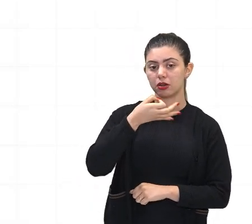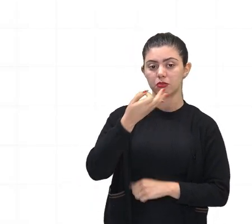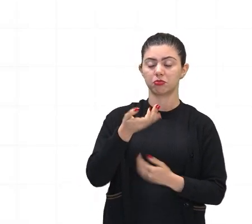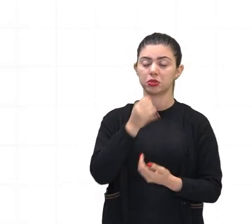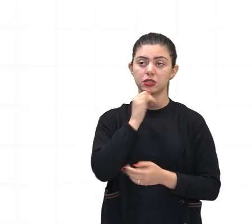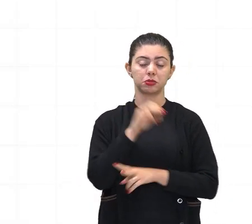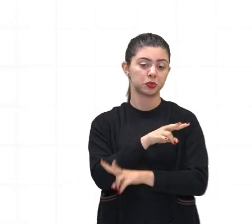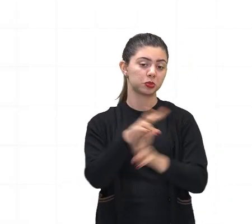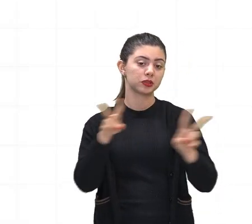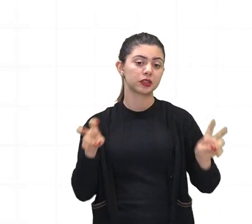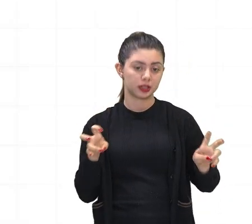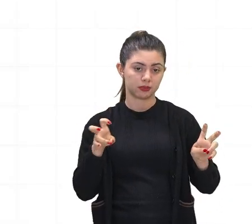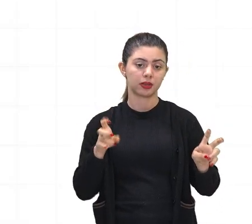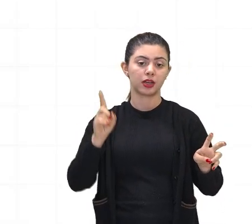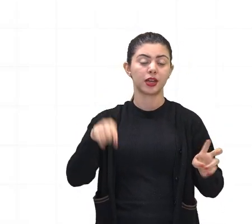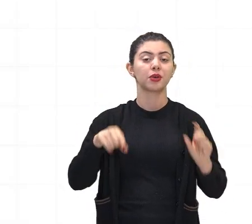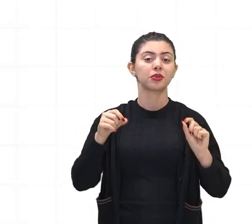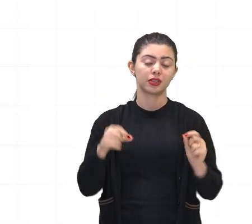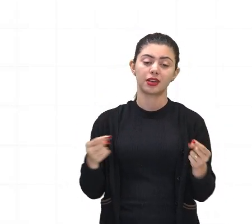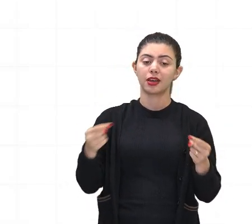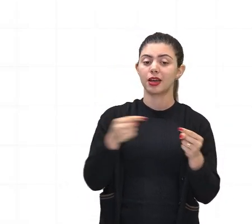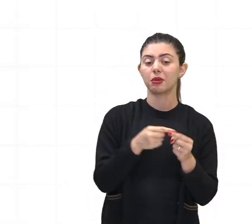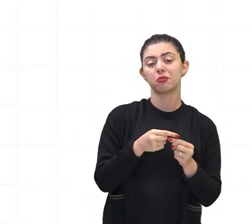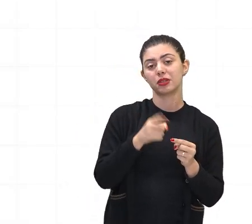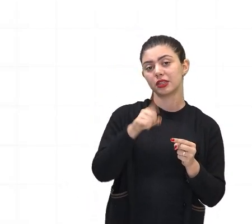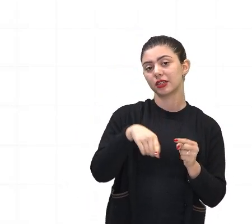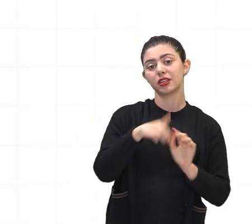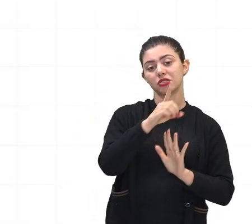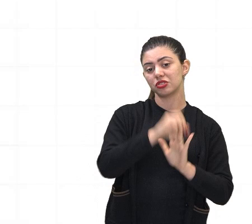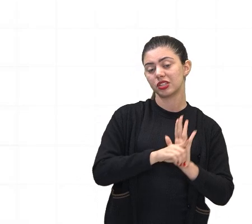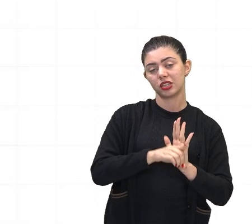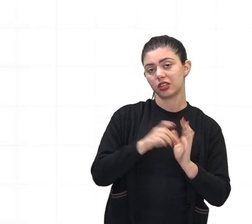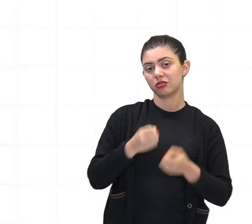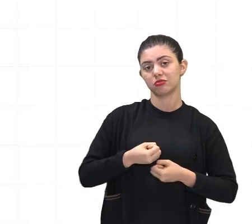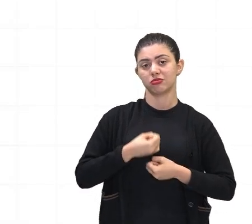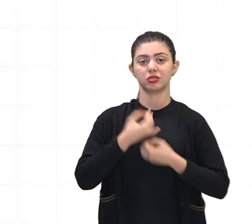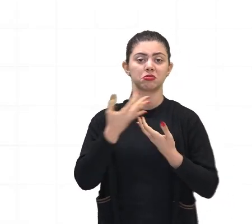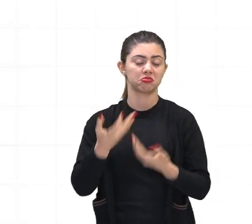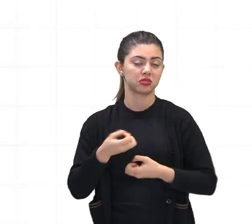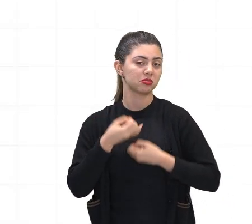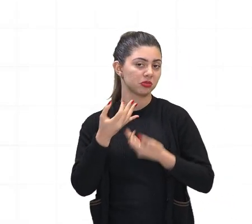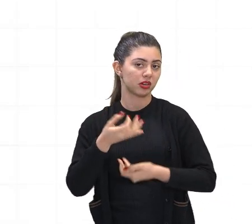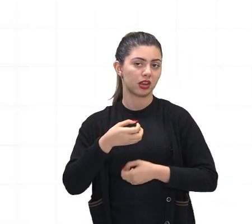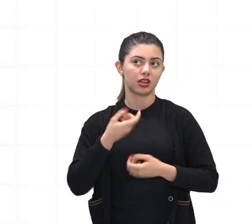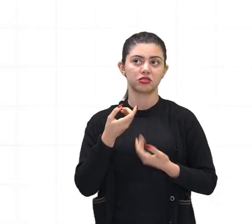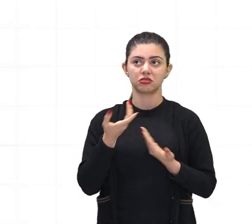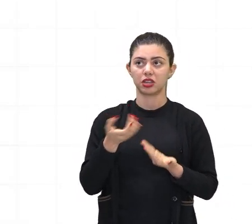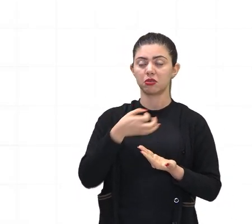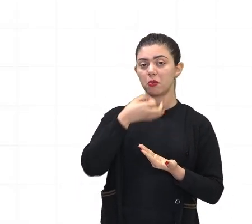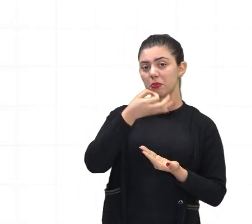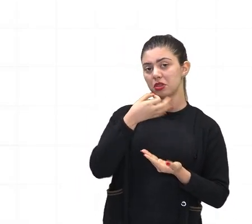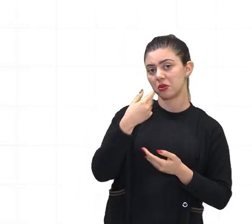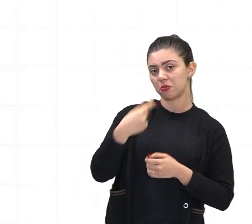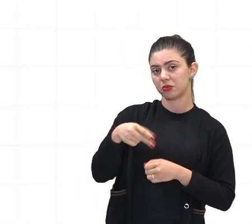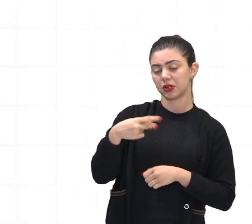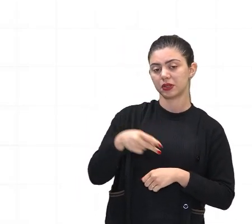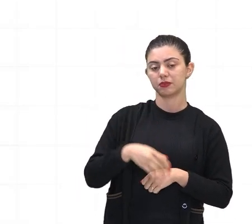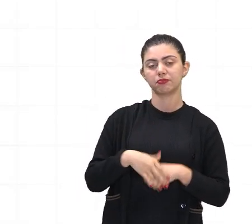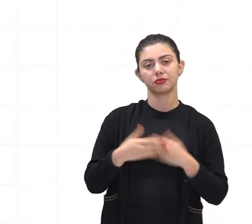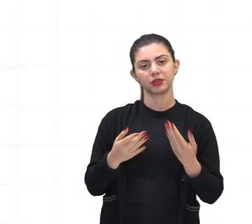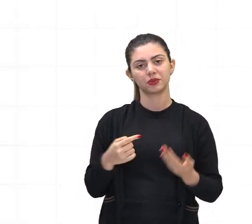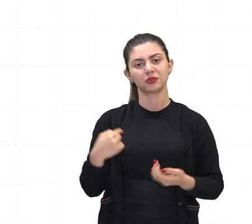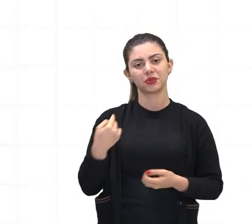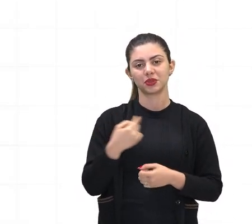de um determinado assunto, ela está exercendo o seu direito de liberdade de expressão. O nosso país